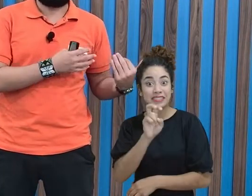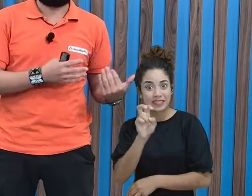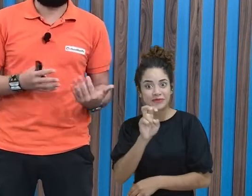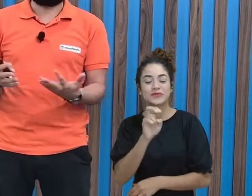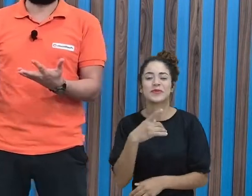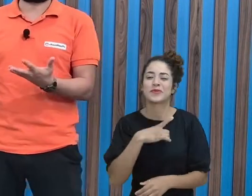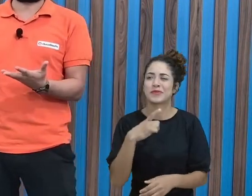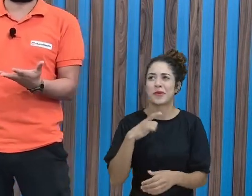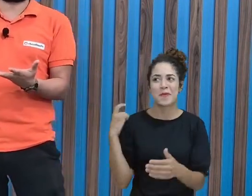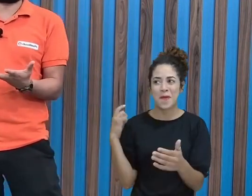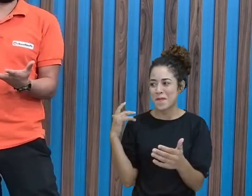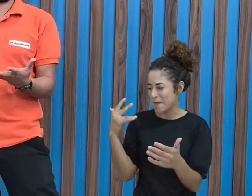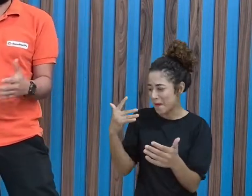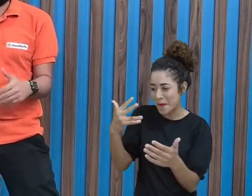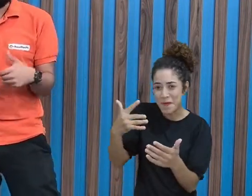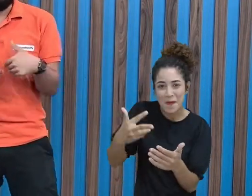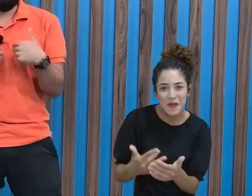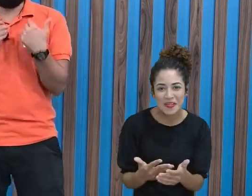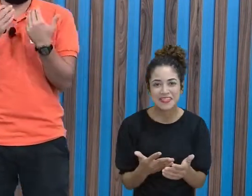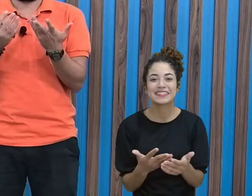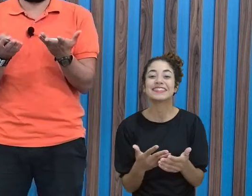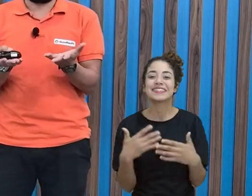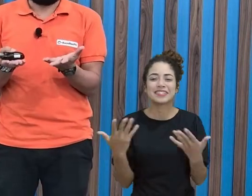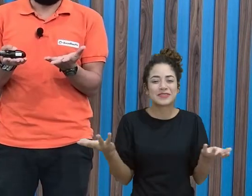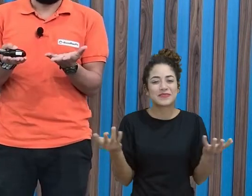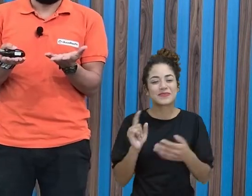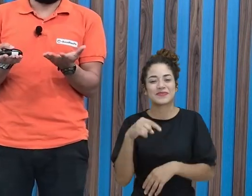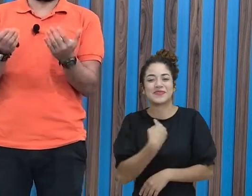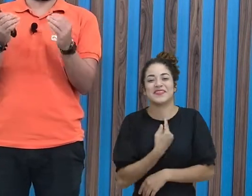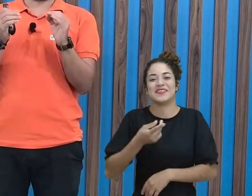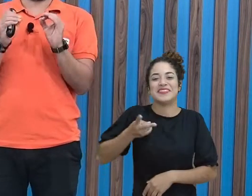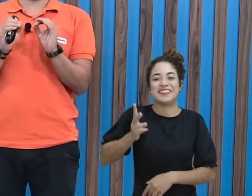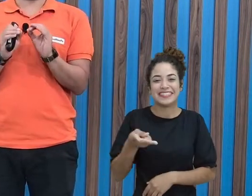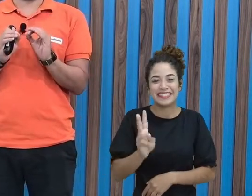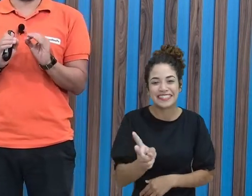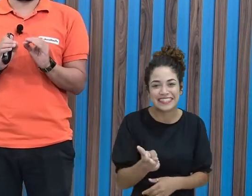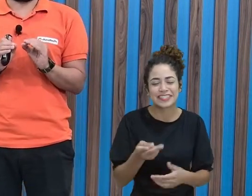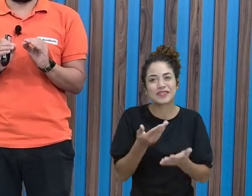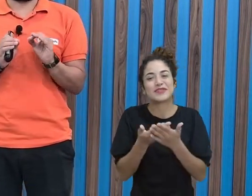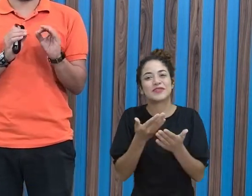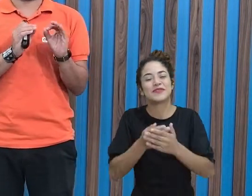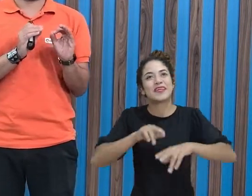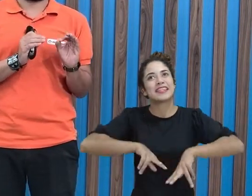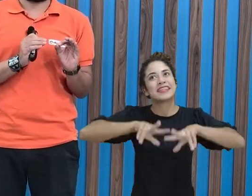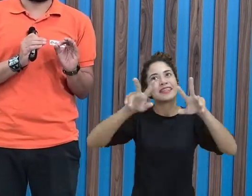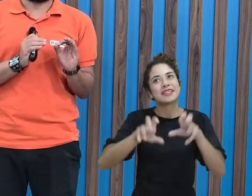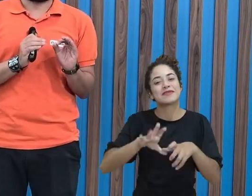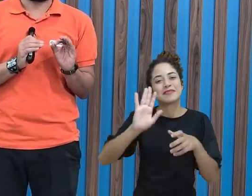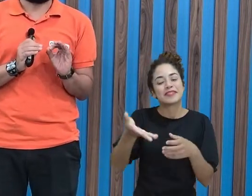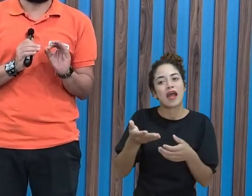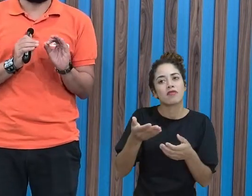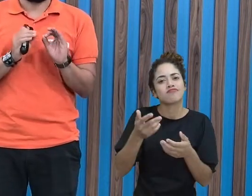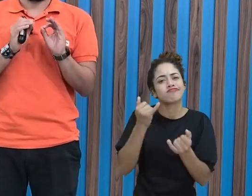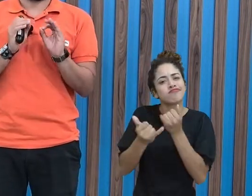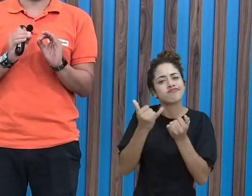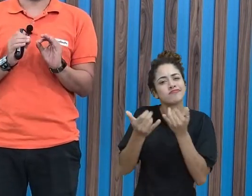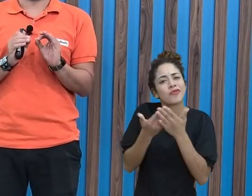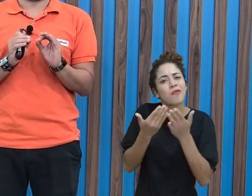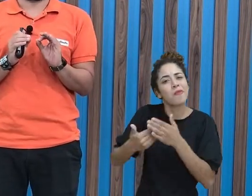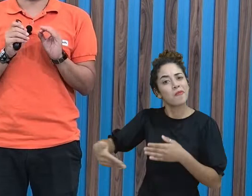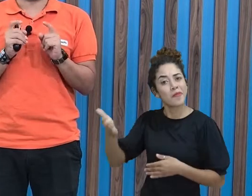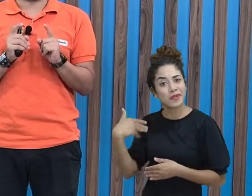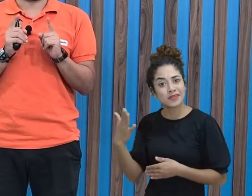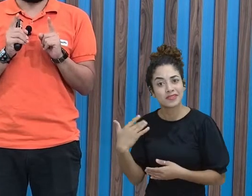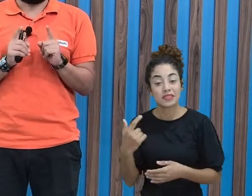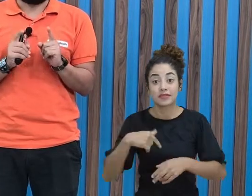uma história, uma trajetória nesse ano. Vamos continuar, trabalhar um tema muito próximo do que a gente trabalhou na aula passada. Preste atenção